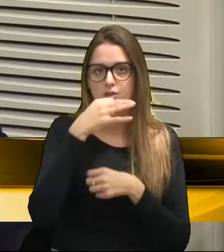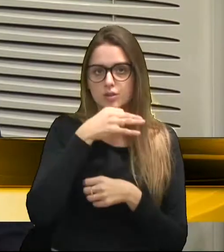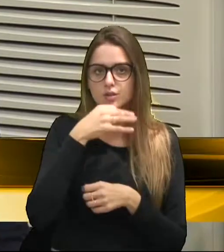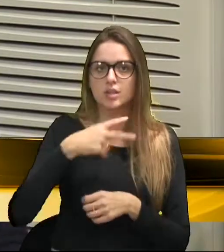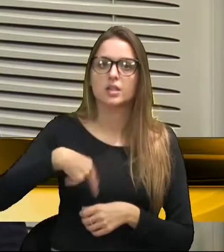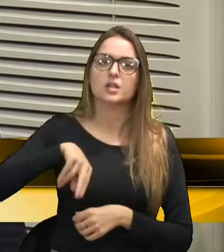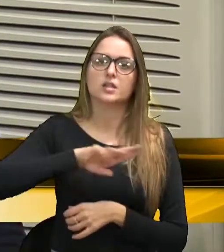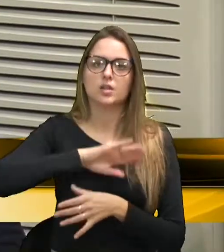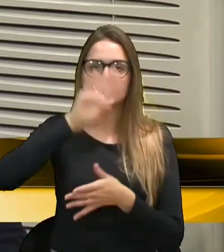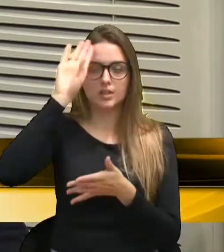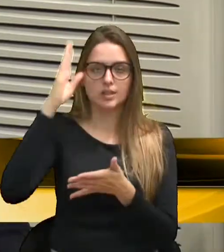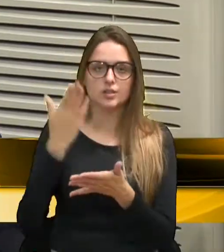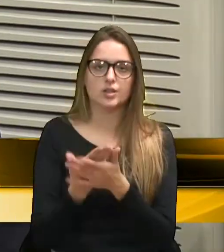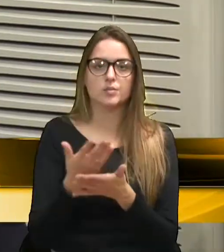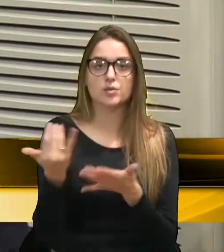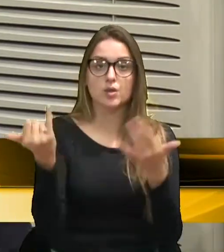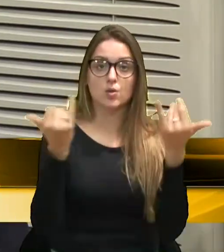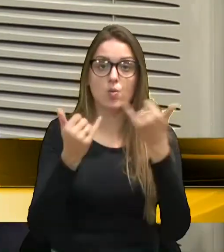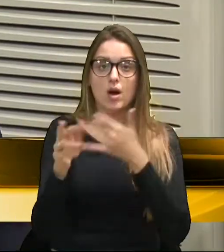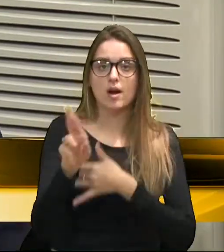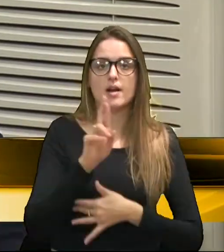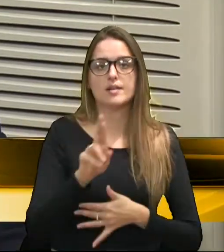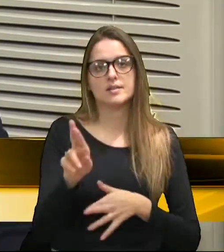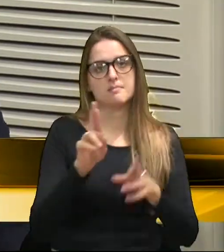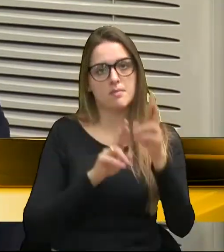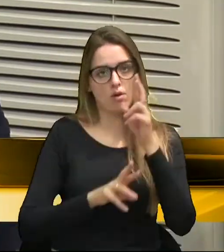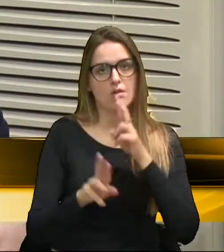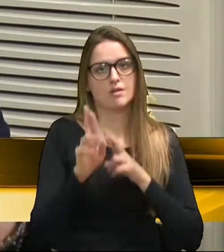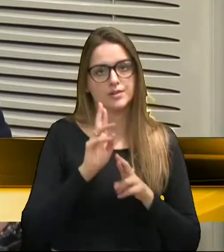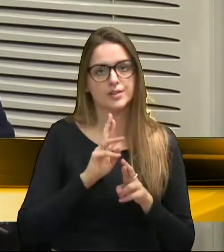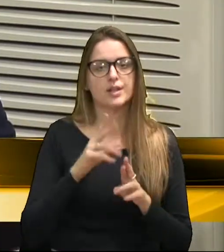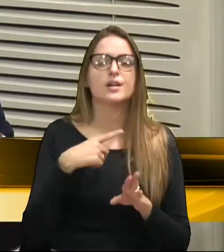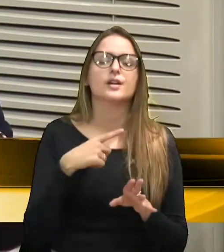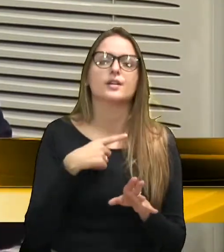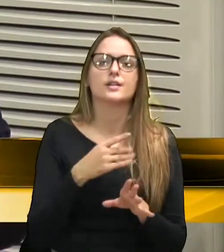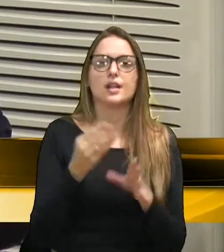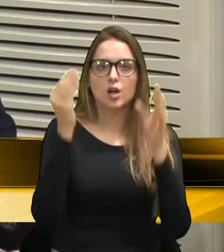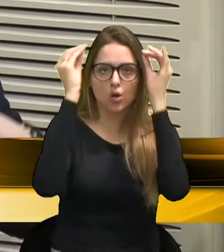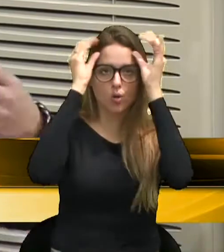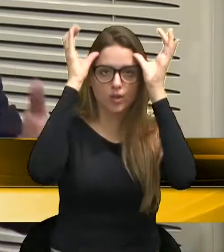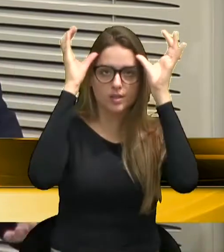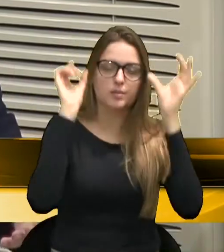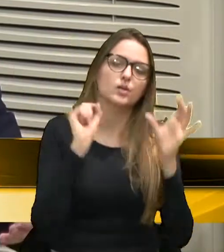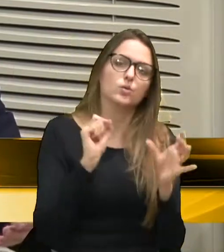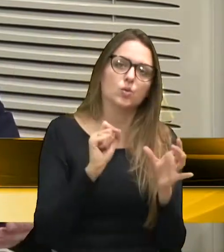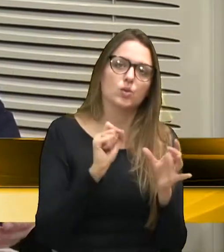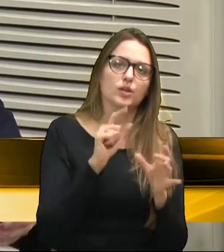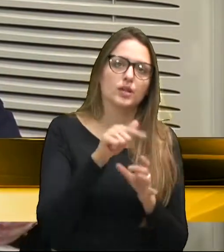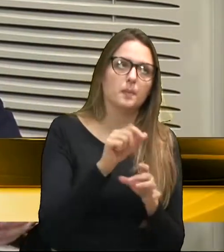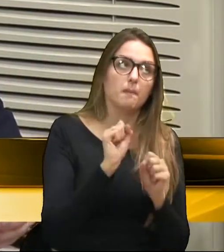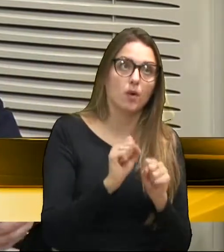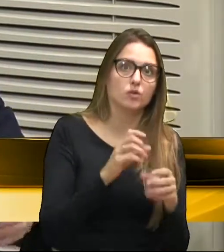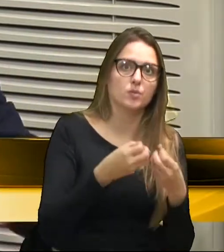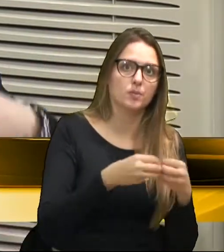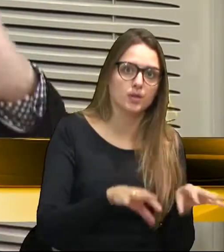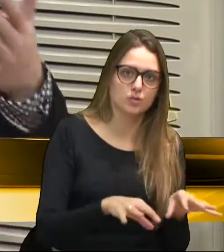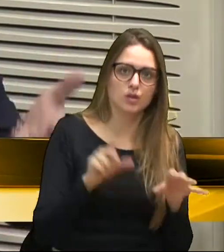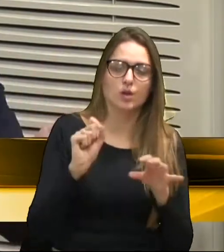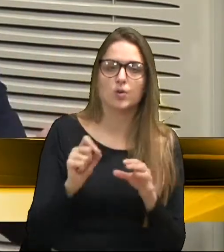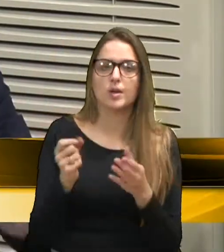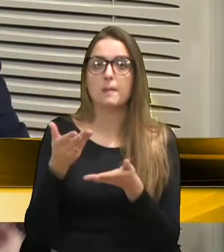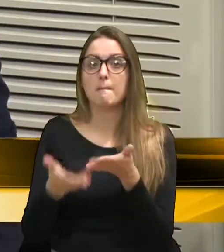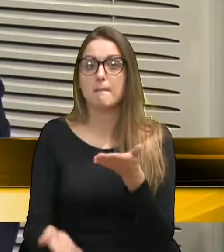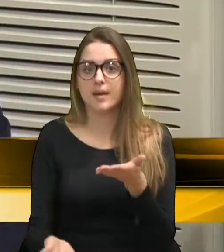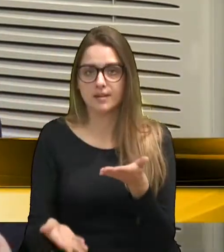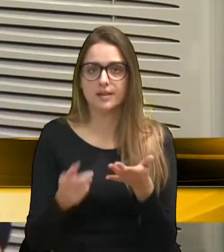espera que com essas informações nós possamos ter noção realmente daquilo que está sendo impactado e o que pode vir a ser perdido por